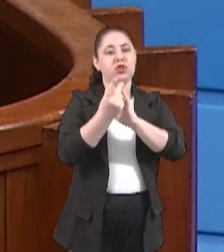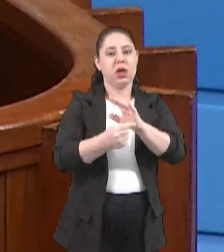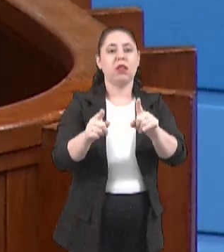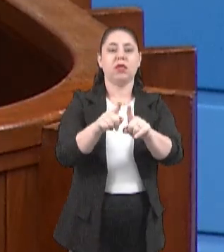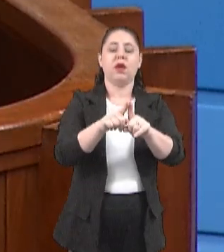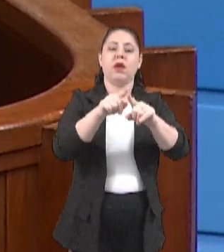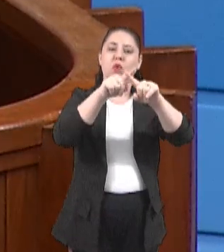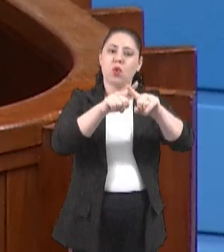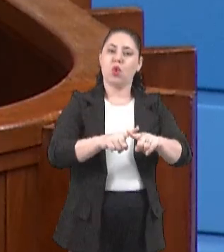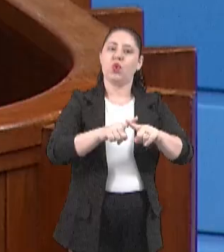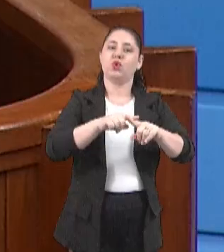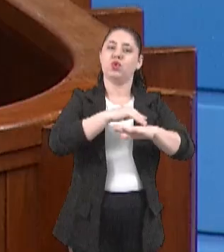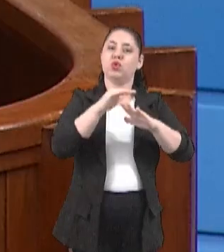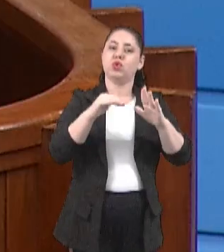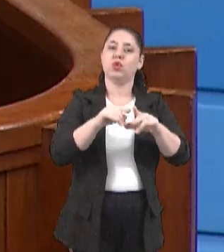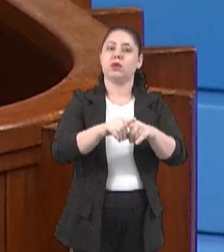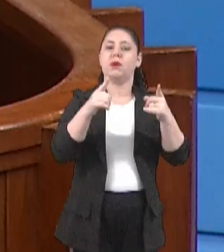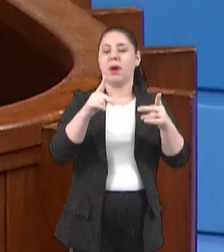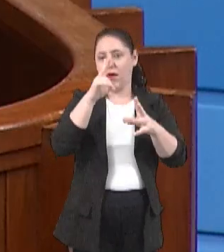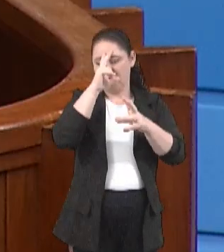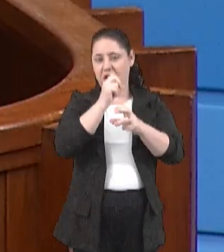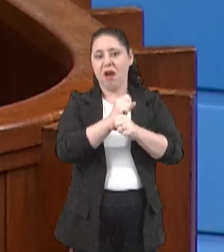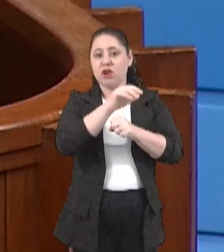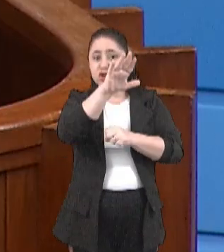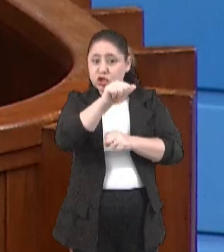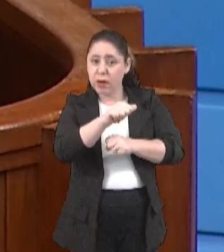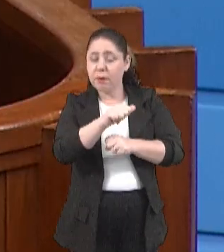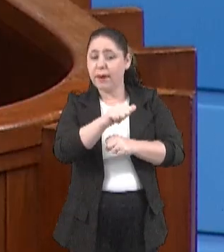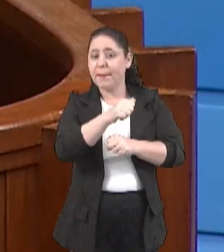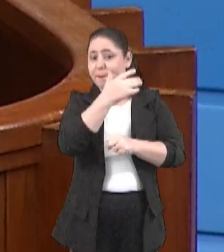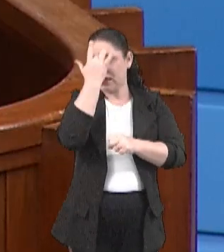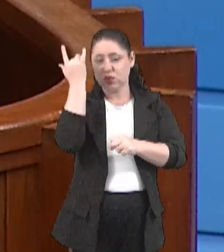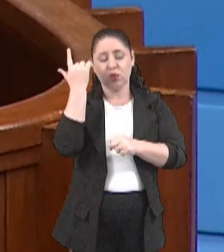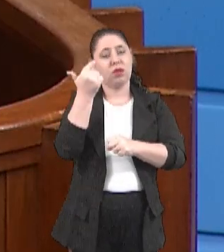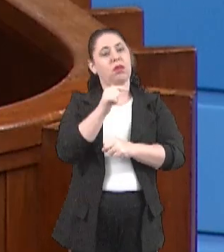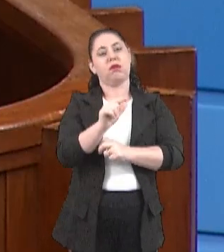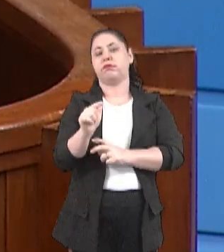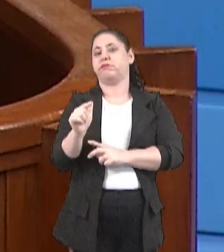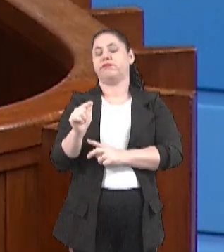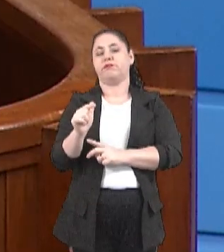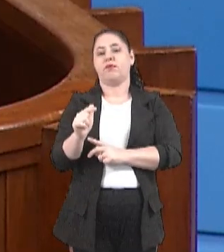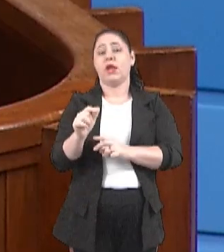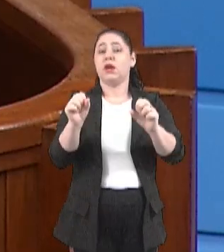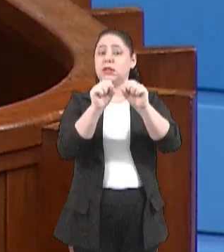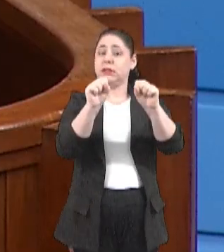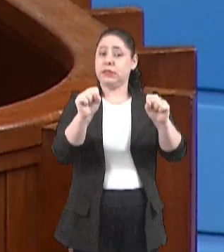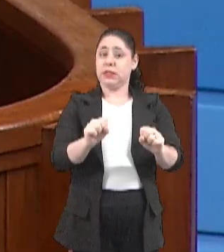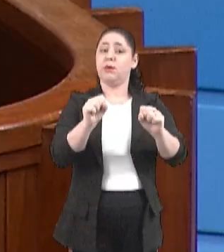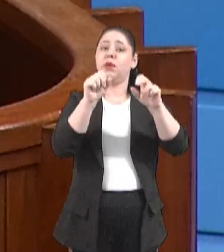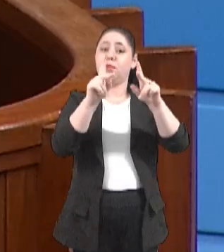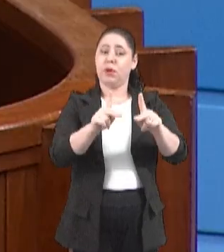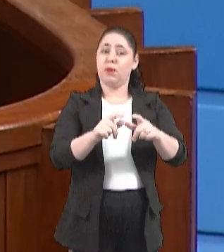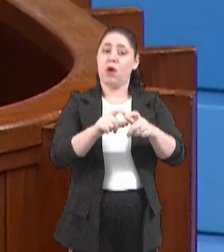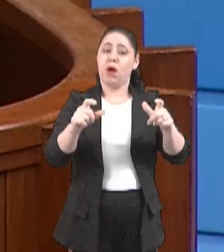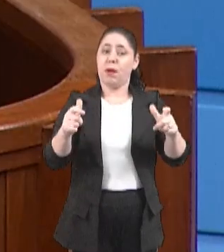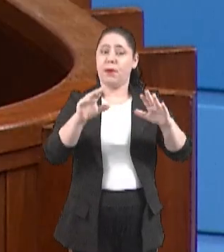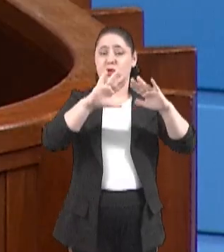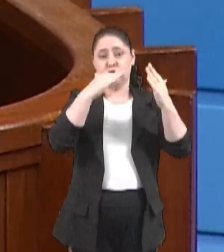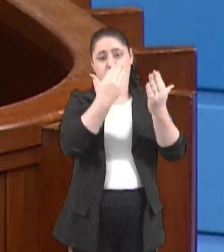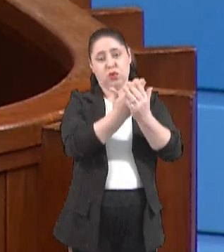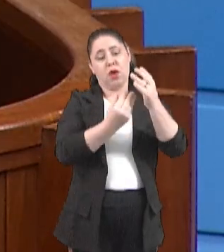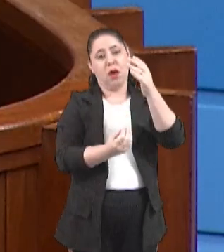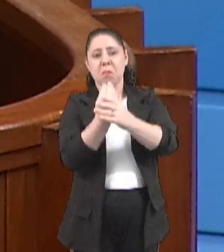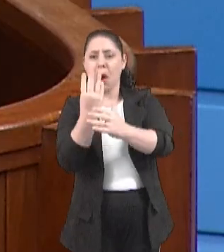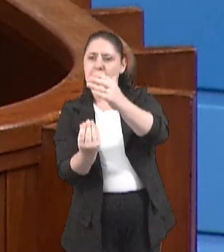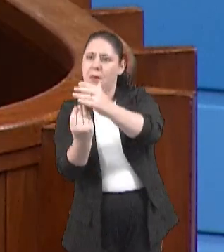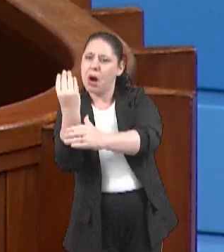atenção para a necessidade de fortalecer a rede de ensino pelo sistema público, com aumento de escolas,